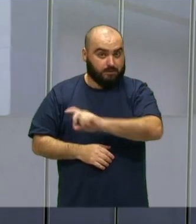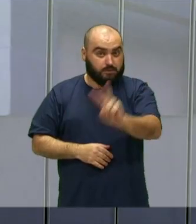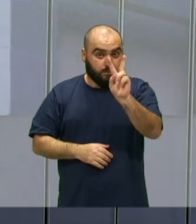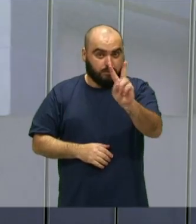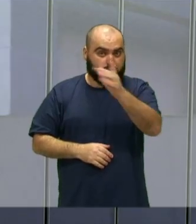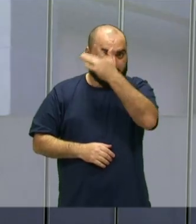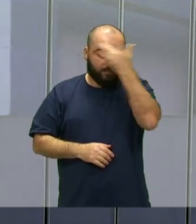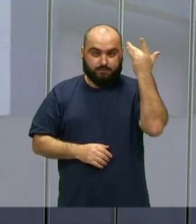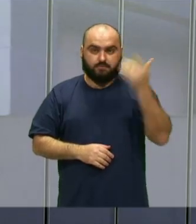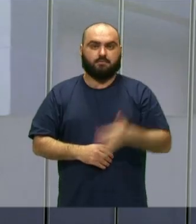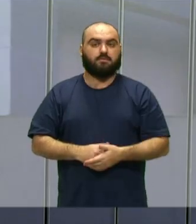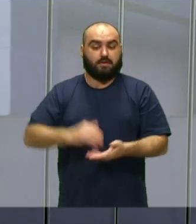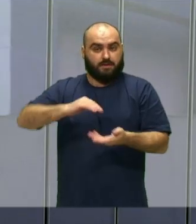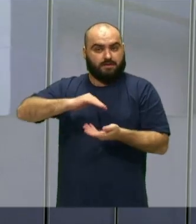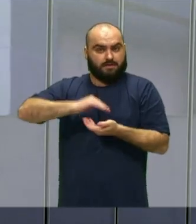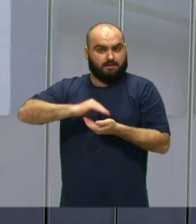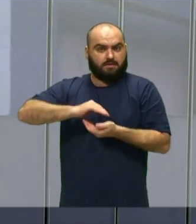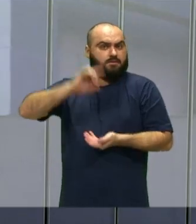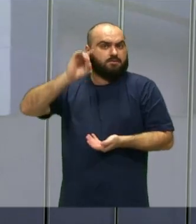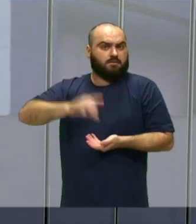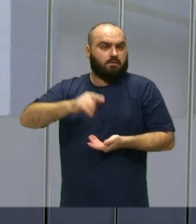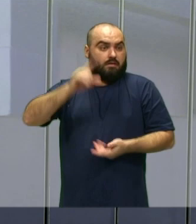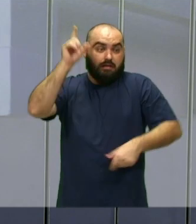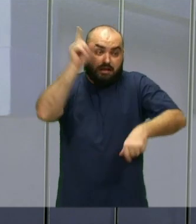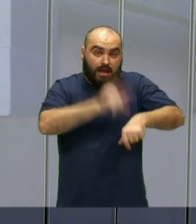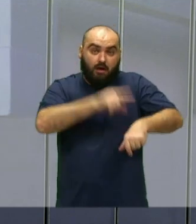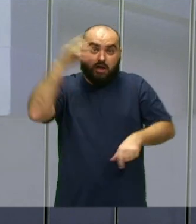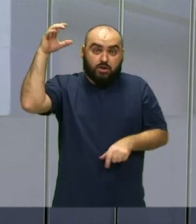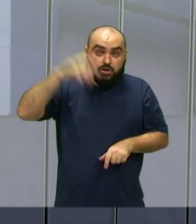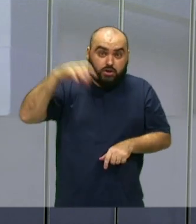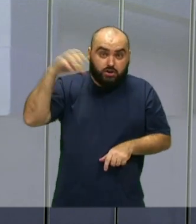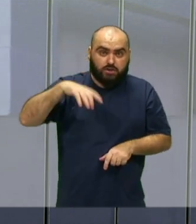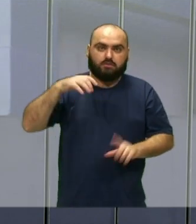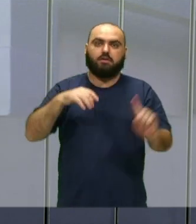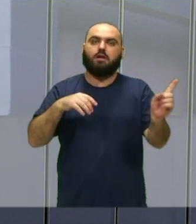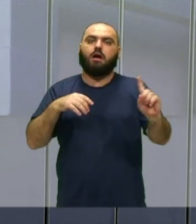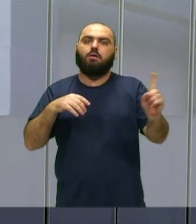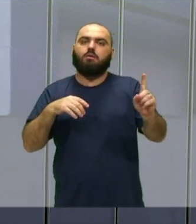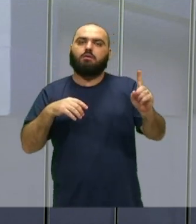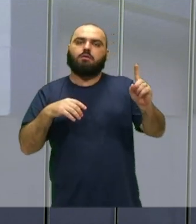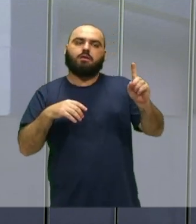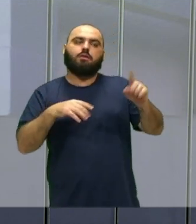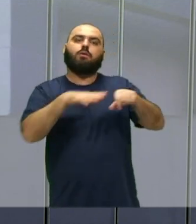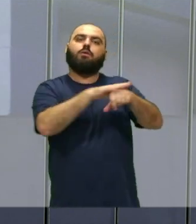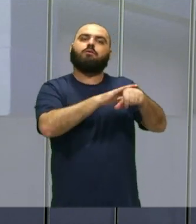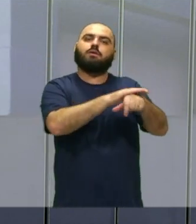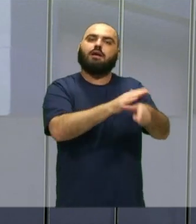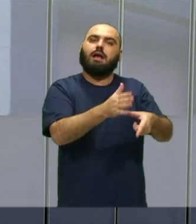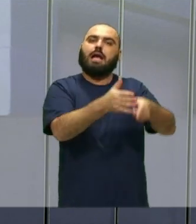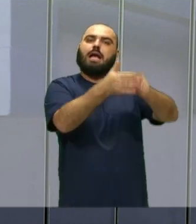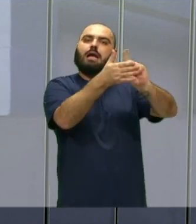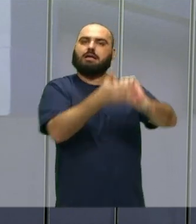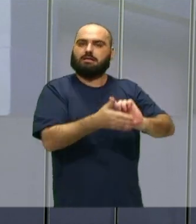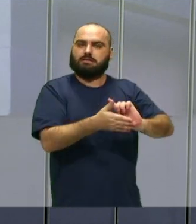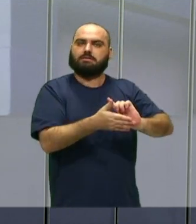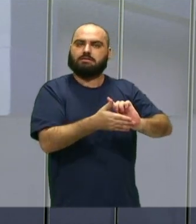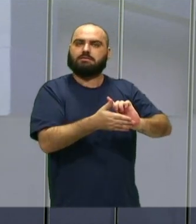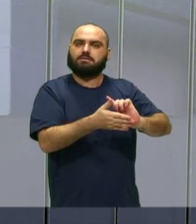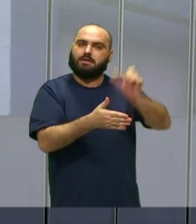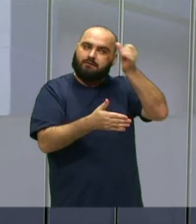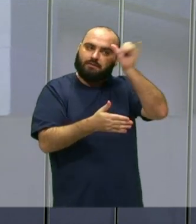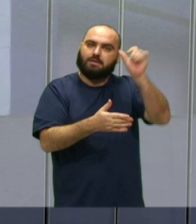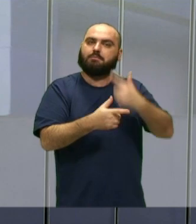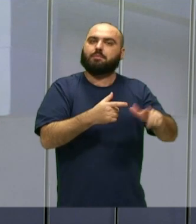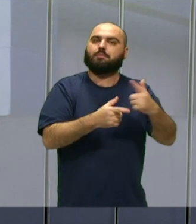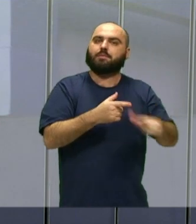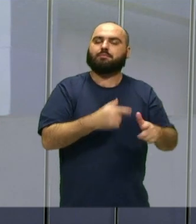E a Defesa Civil, ela não é só para atuar na hora que choveu, ela é para prevenir, é para ela localizar, é para ela mitigar os